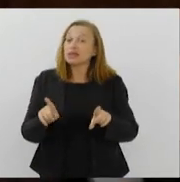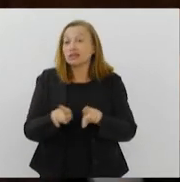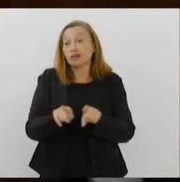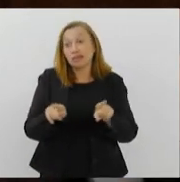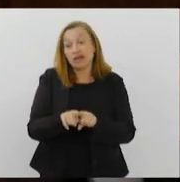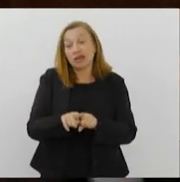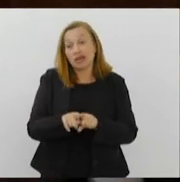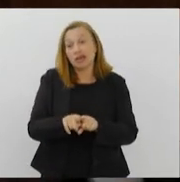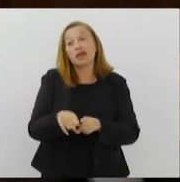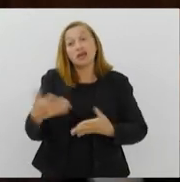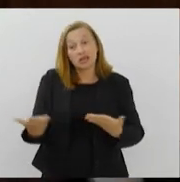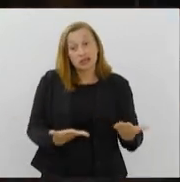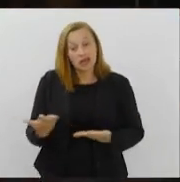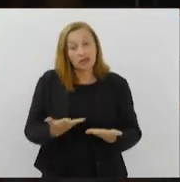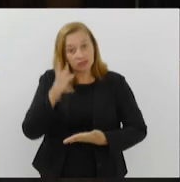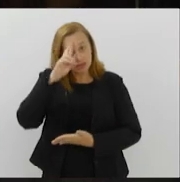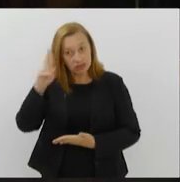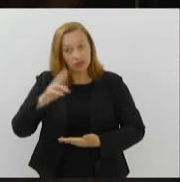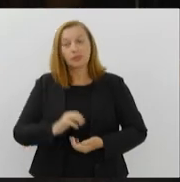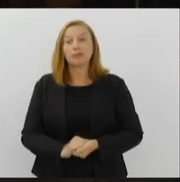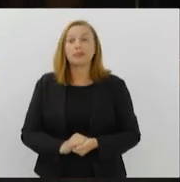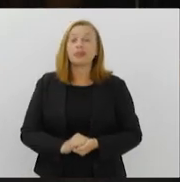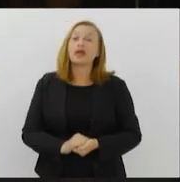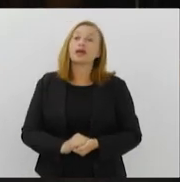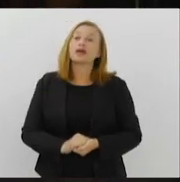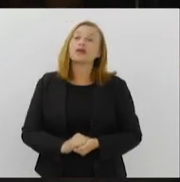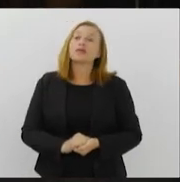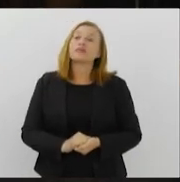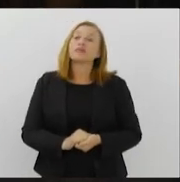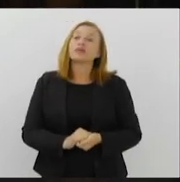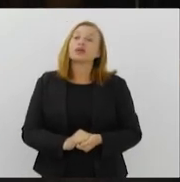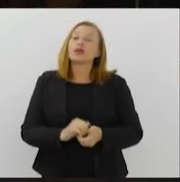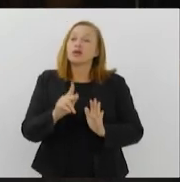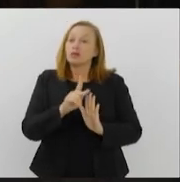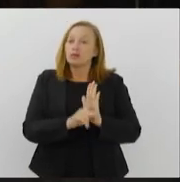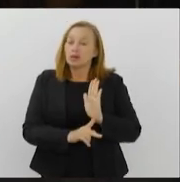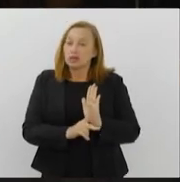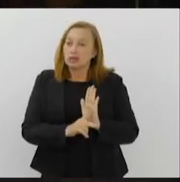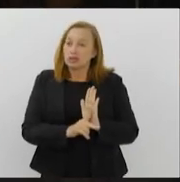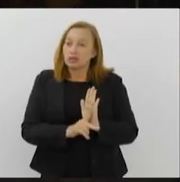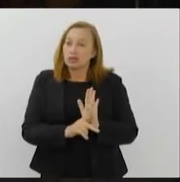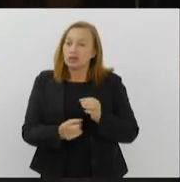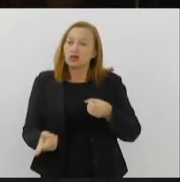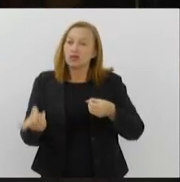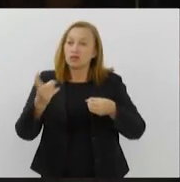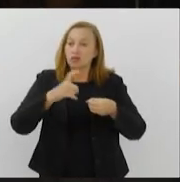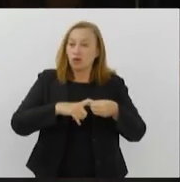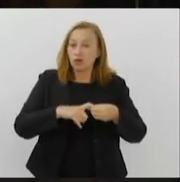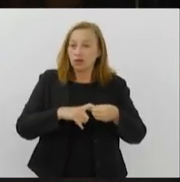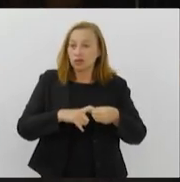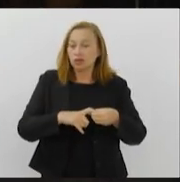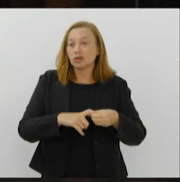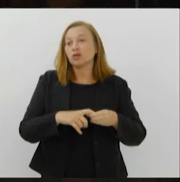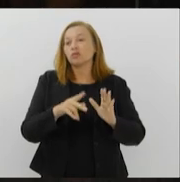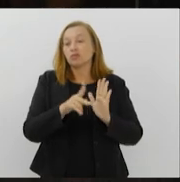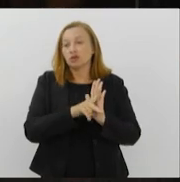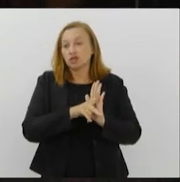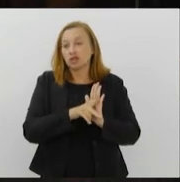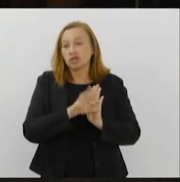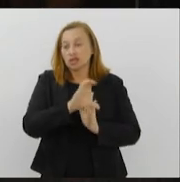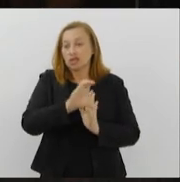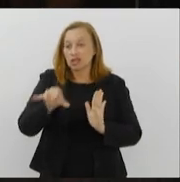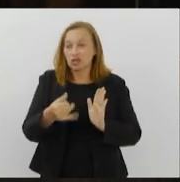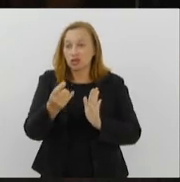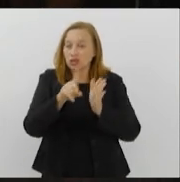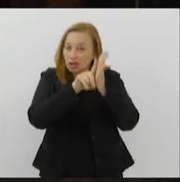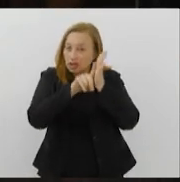do ramo. A presidência remete o projeto à CCJ para análise de uma